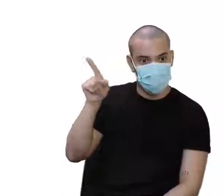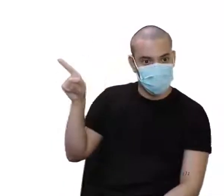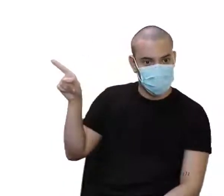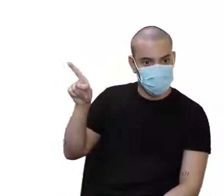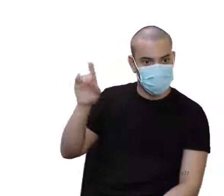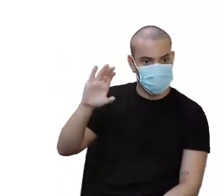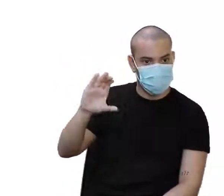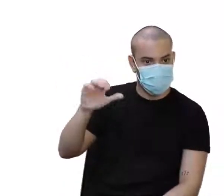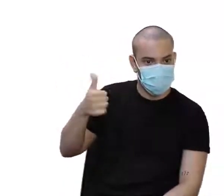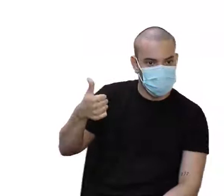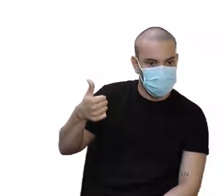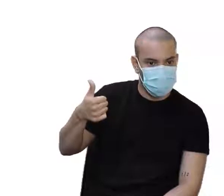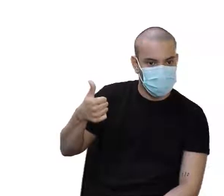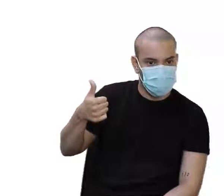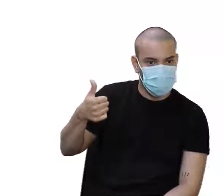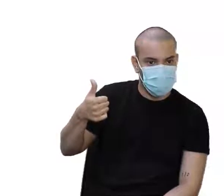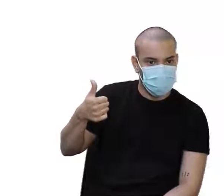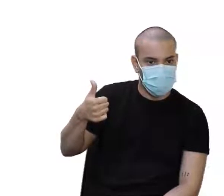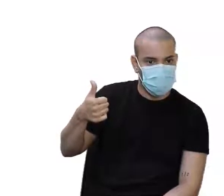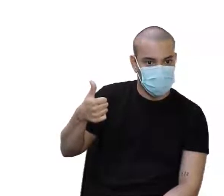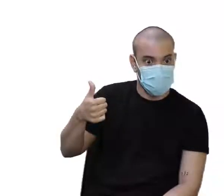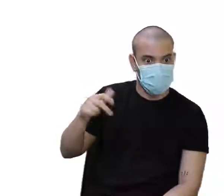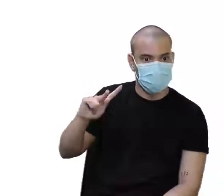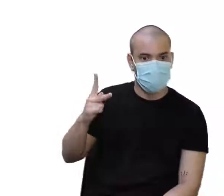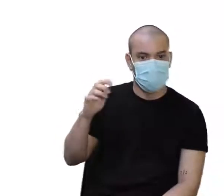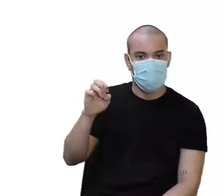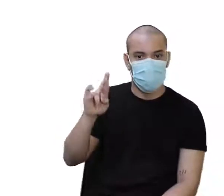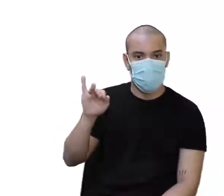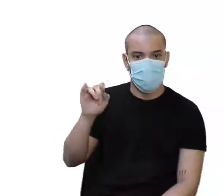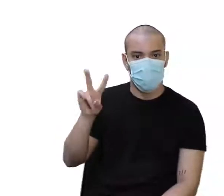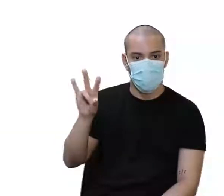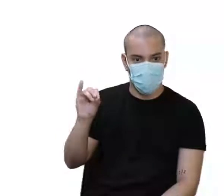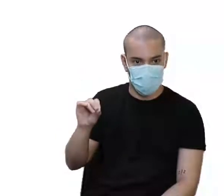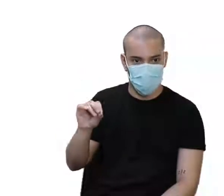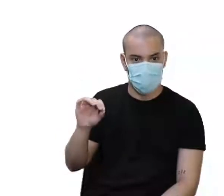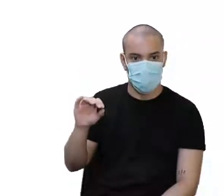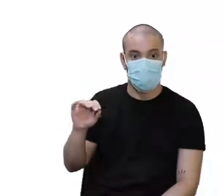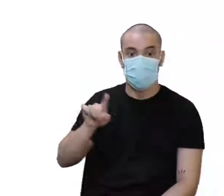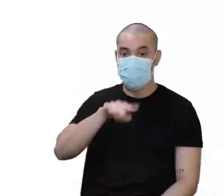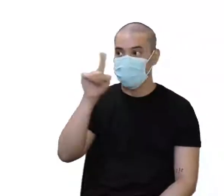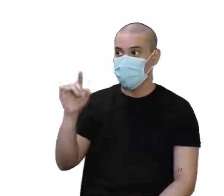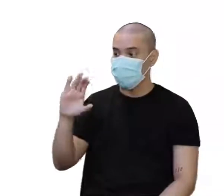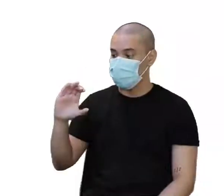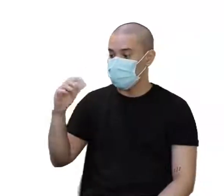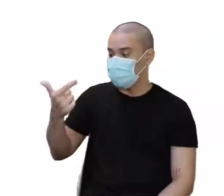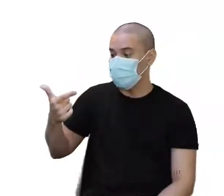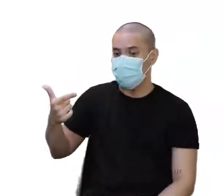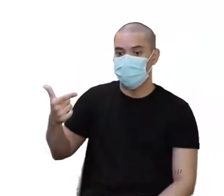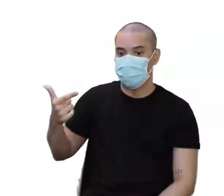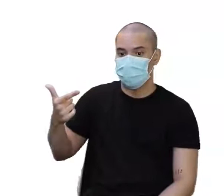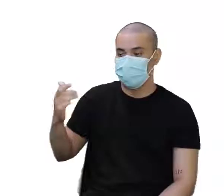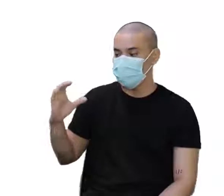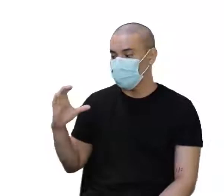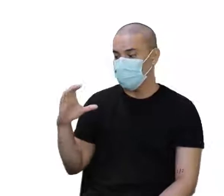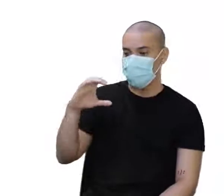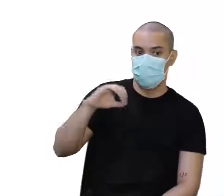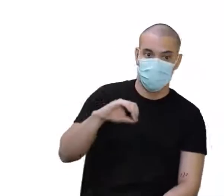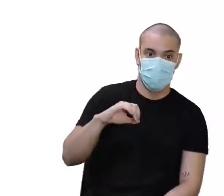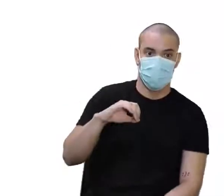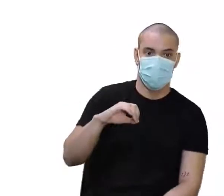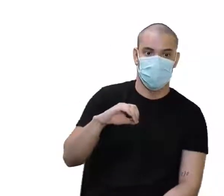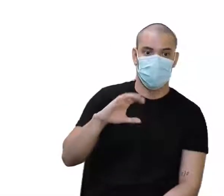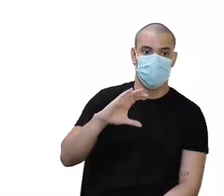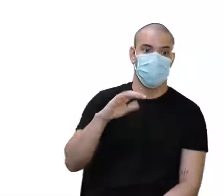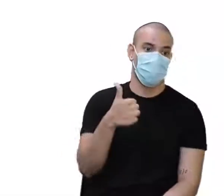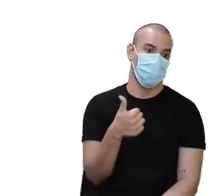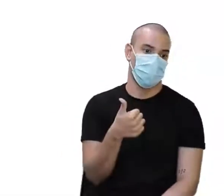a gente fez em cima, que o consumidor 2, que é o consumidor secundário, vai se alimentar então